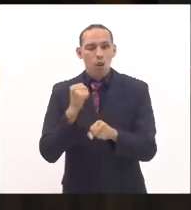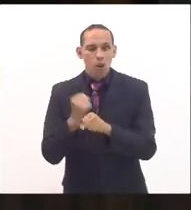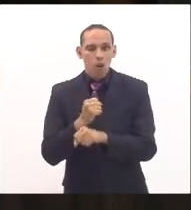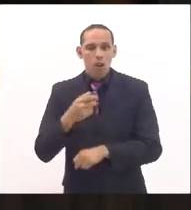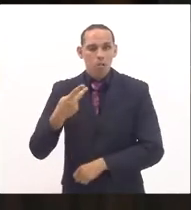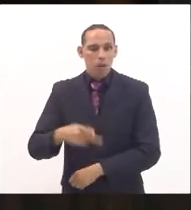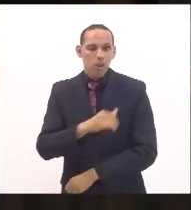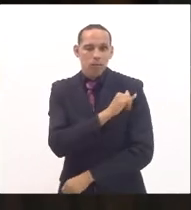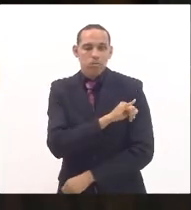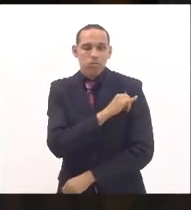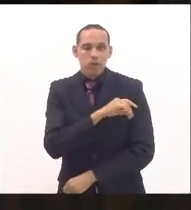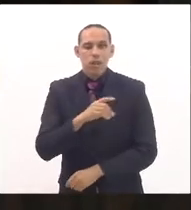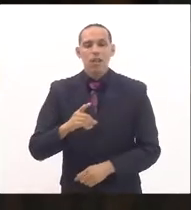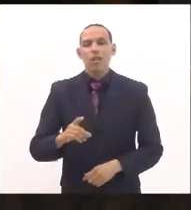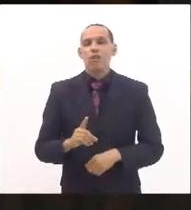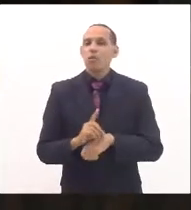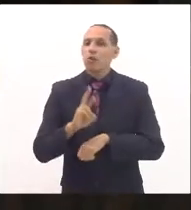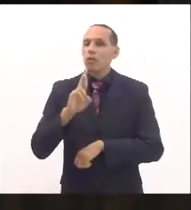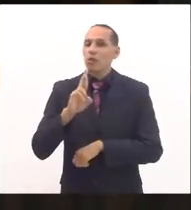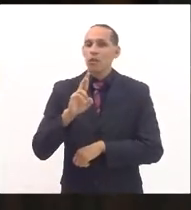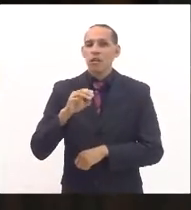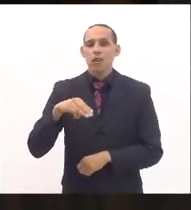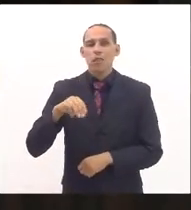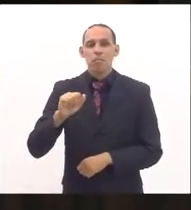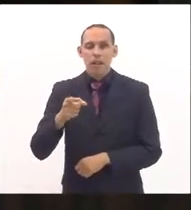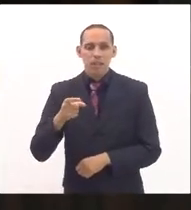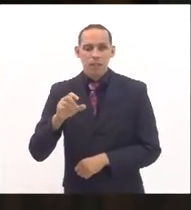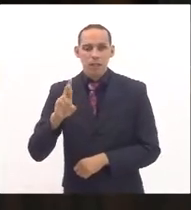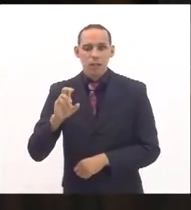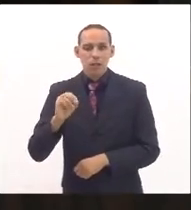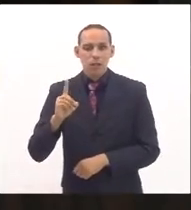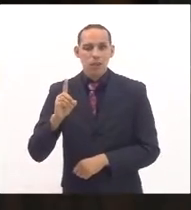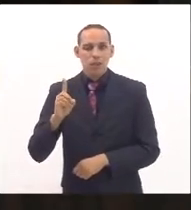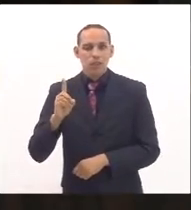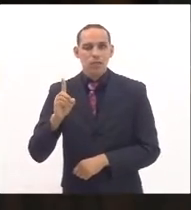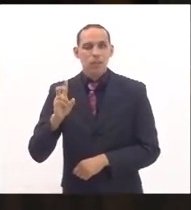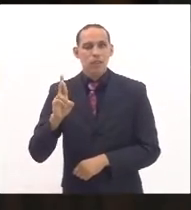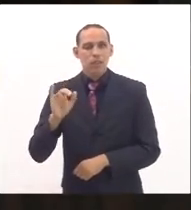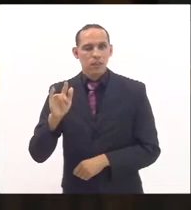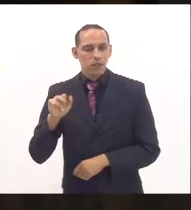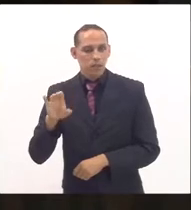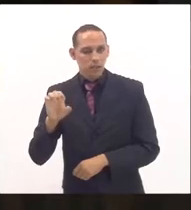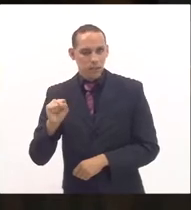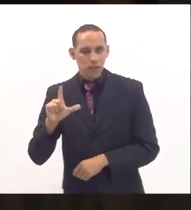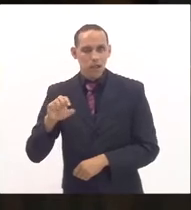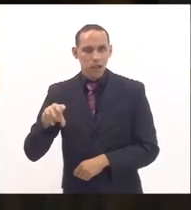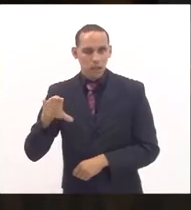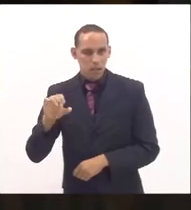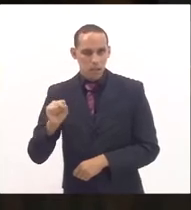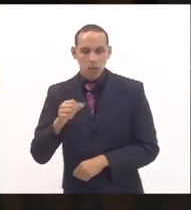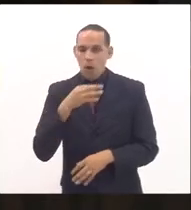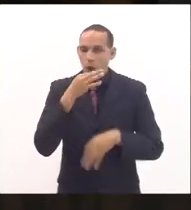Janeiro, doutor Max Rodrigues Lemos. Pareceres das comissões.